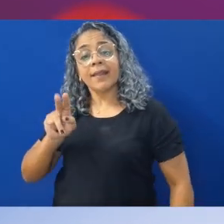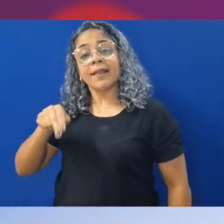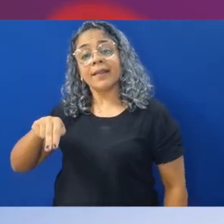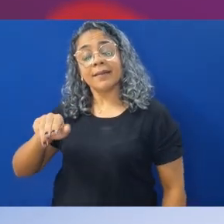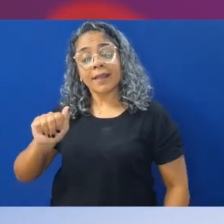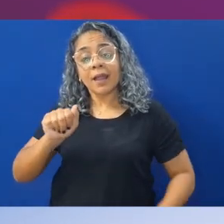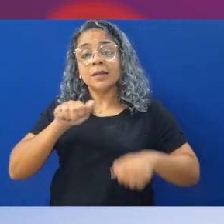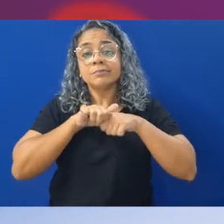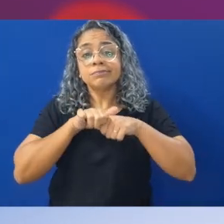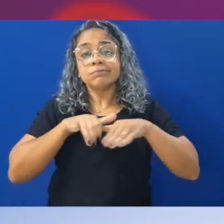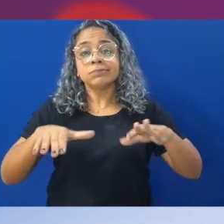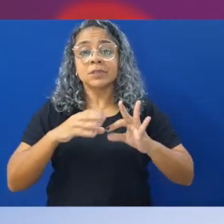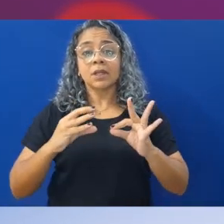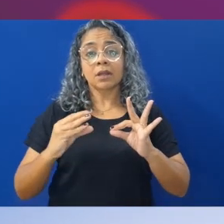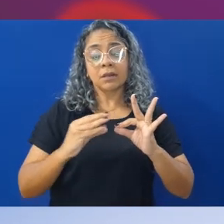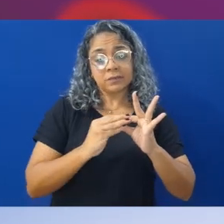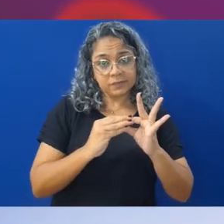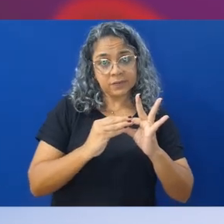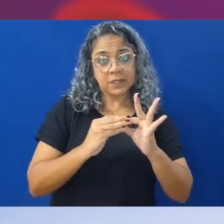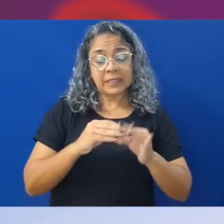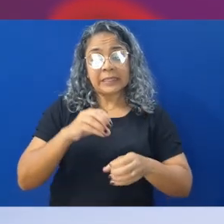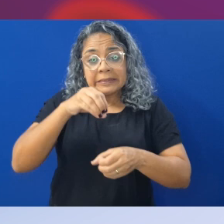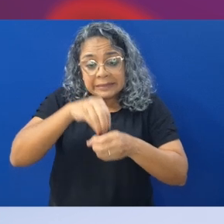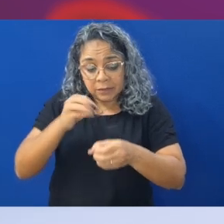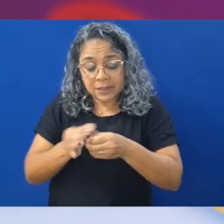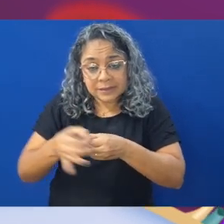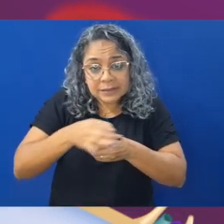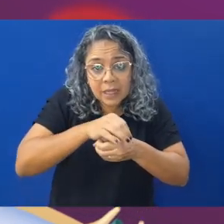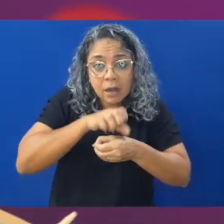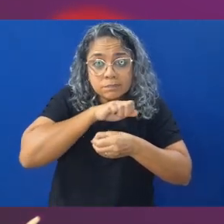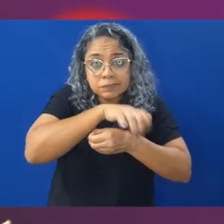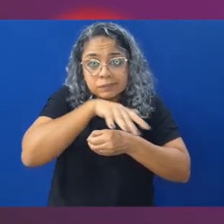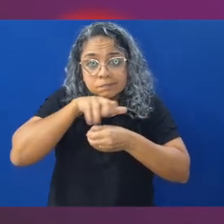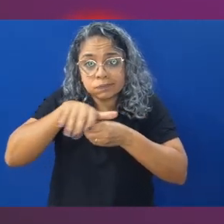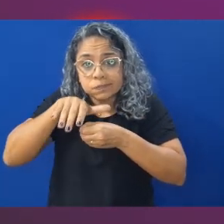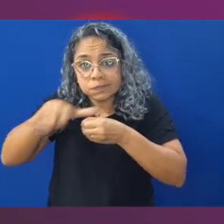a replicação do HIV são liberados dentro da célula.